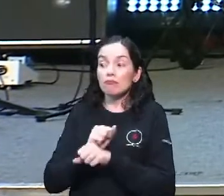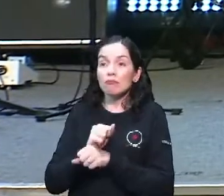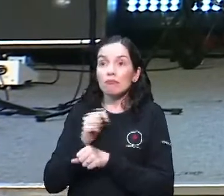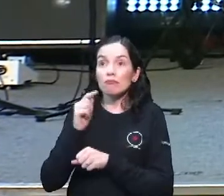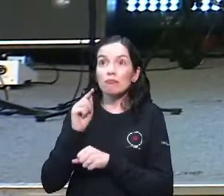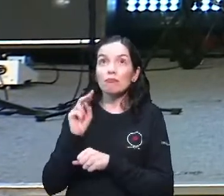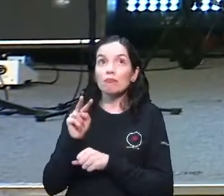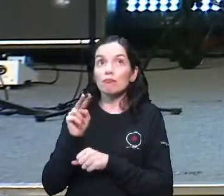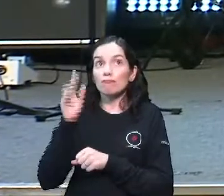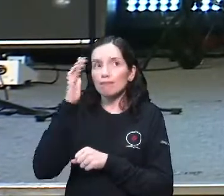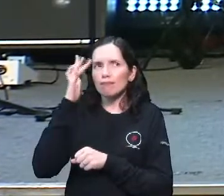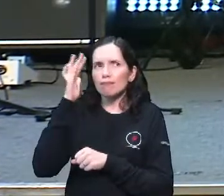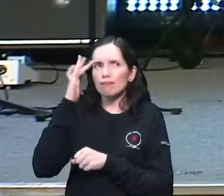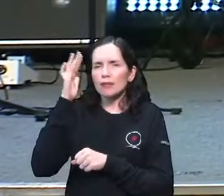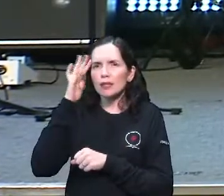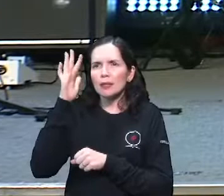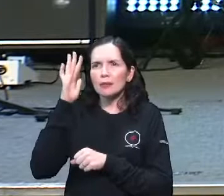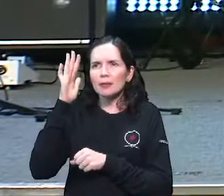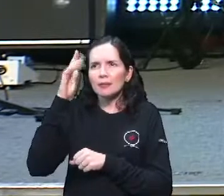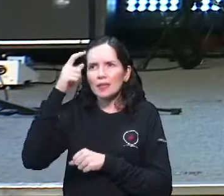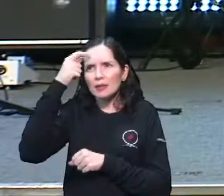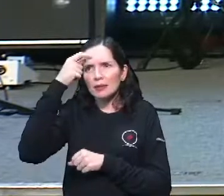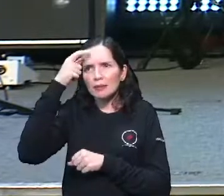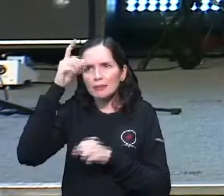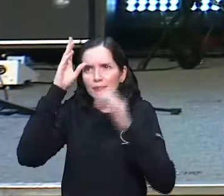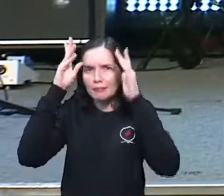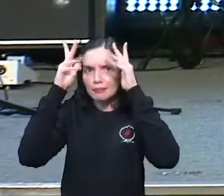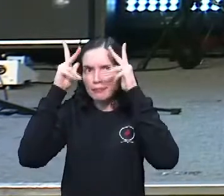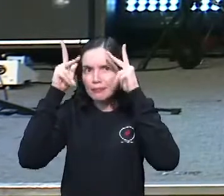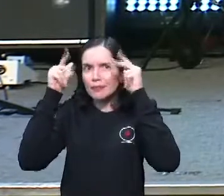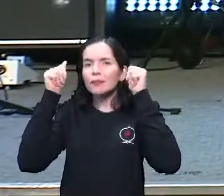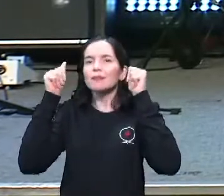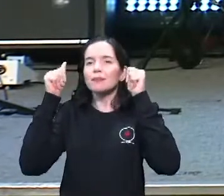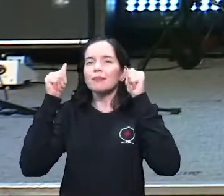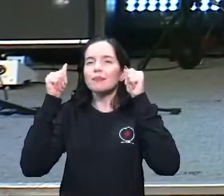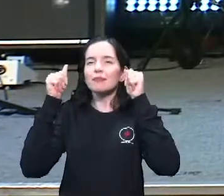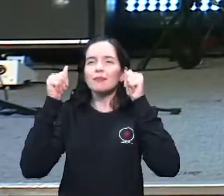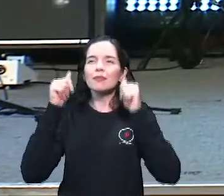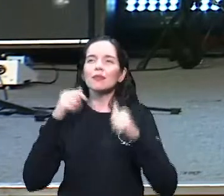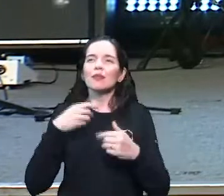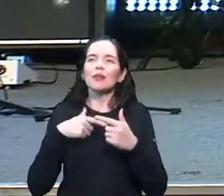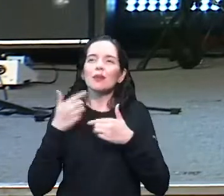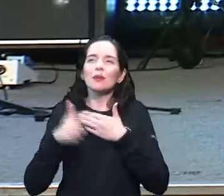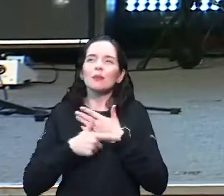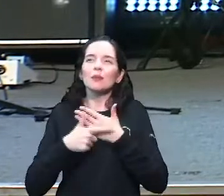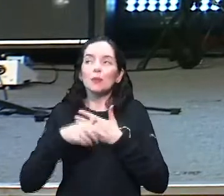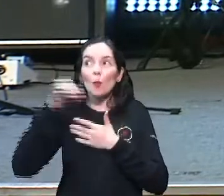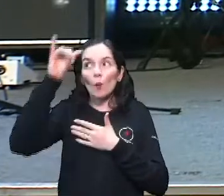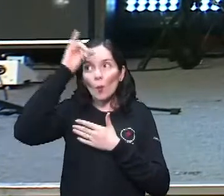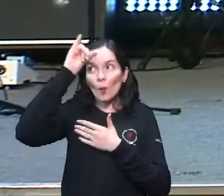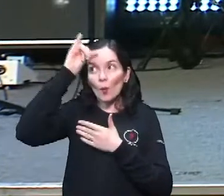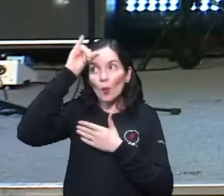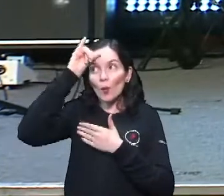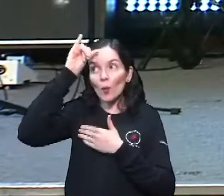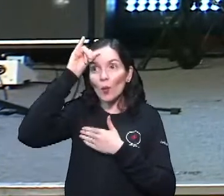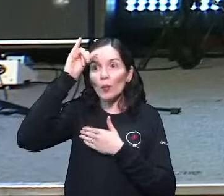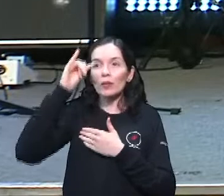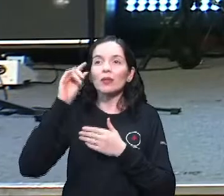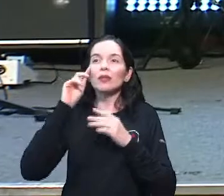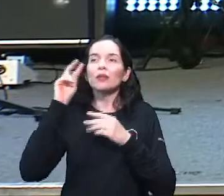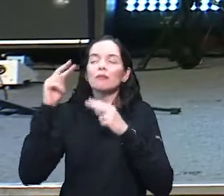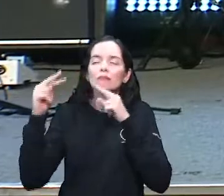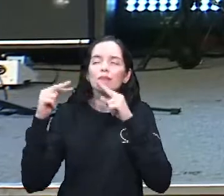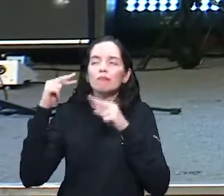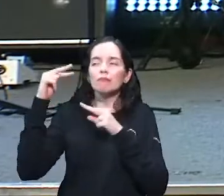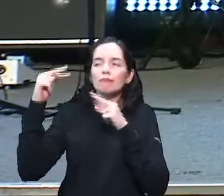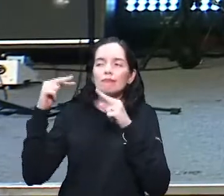mente limpou, eu não sabia mais o que falar, mas eu preferi fazer papel de bobo olhando para a cara dele, aquele minuto que parece que dura uma